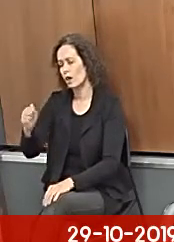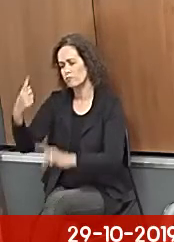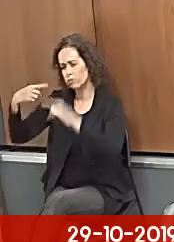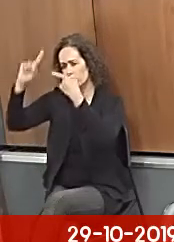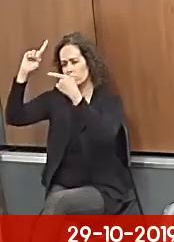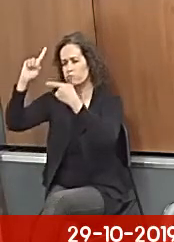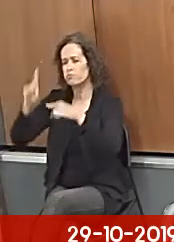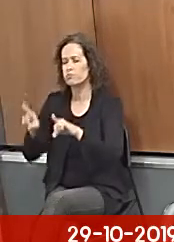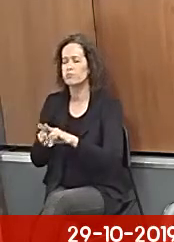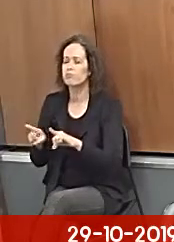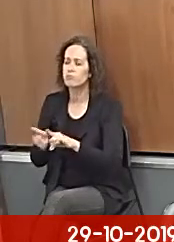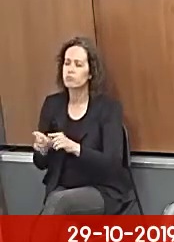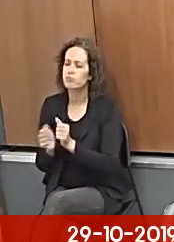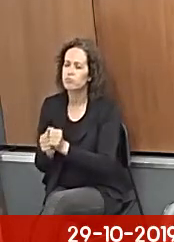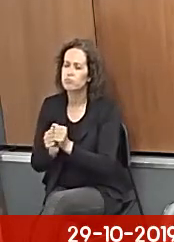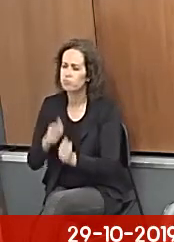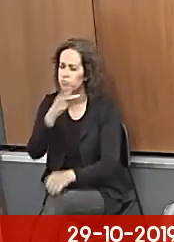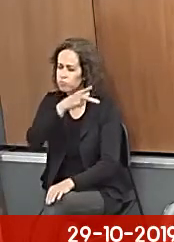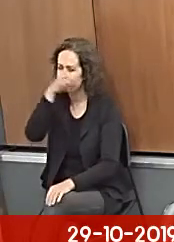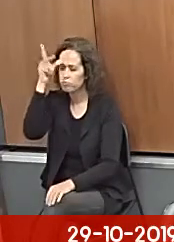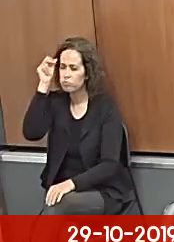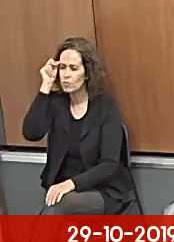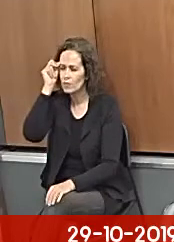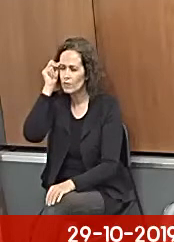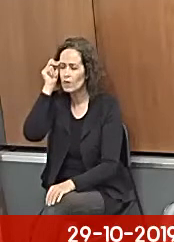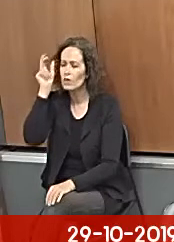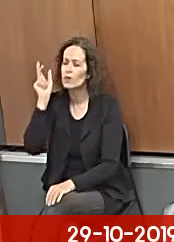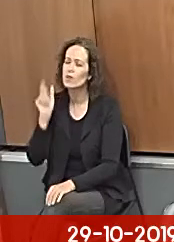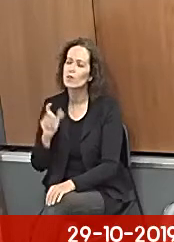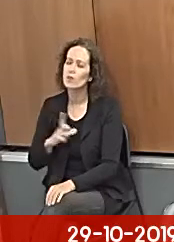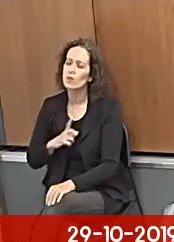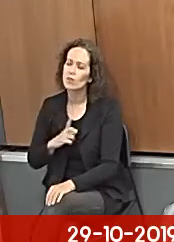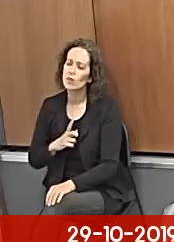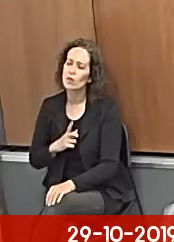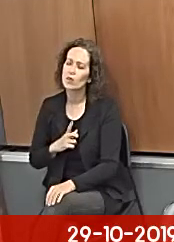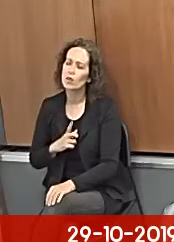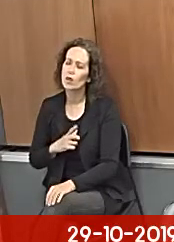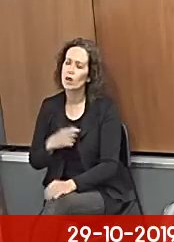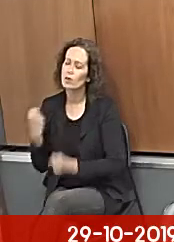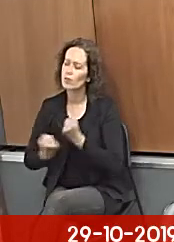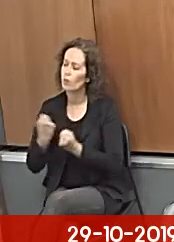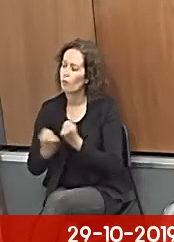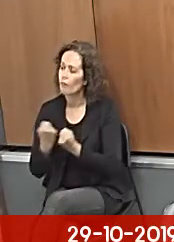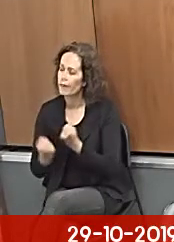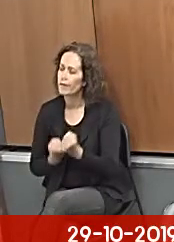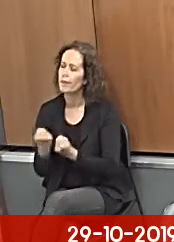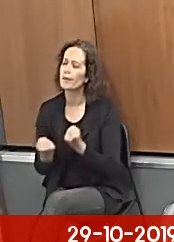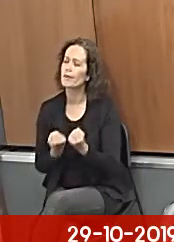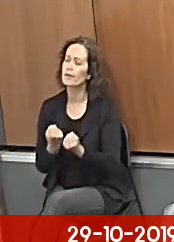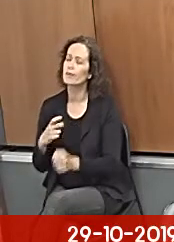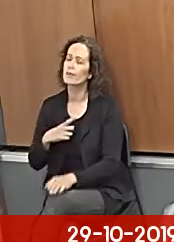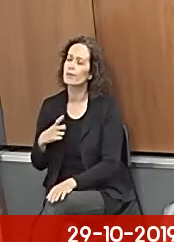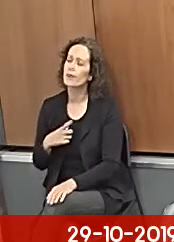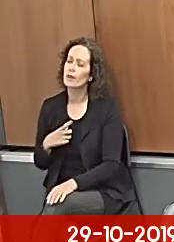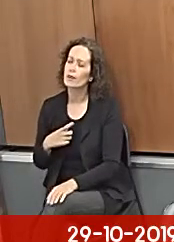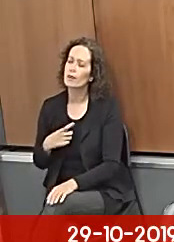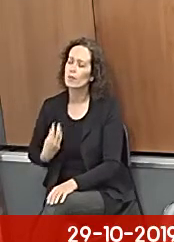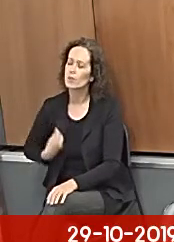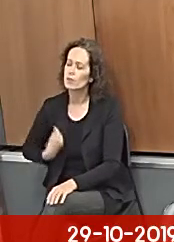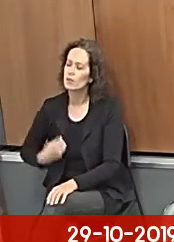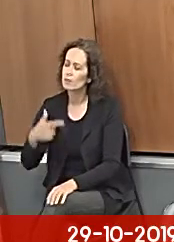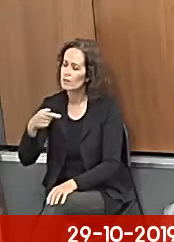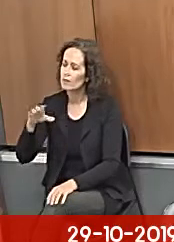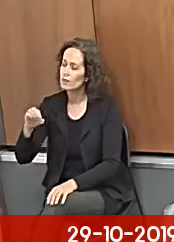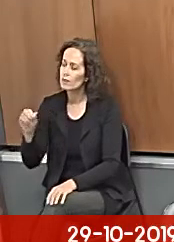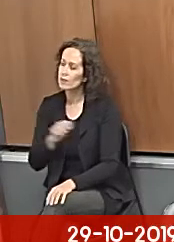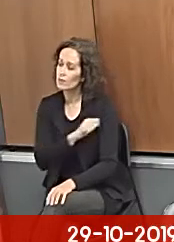Alexandre Calil. A Corrida Rústica desse ano teve a participação de 700 alunos com deficiência ali na